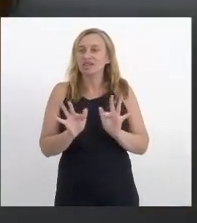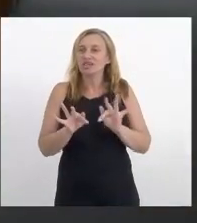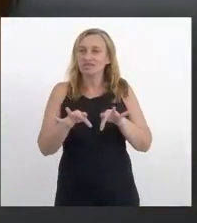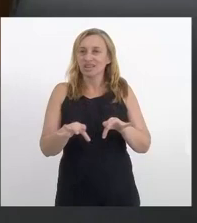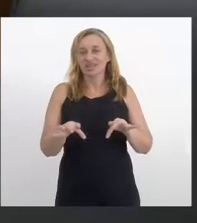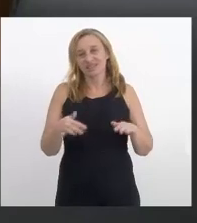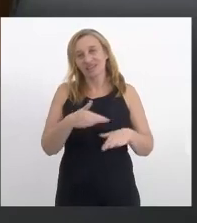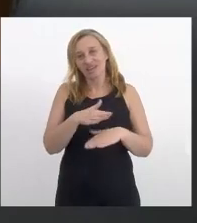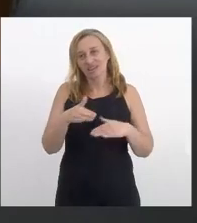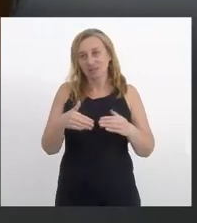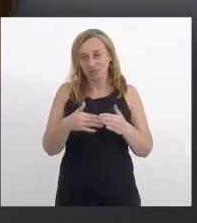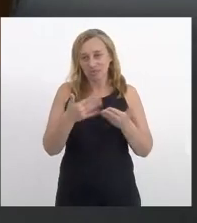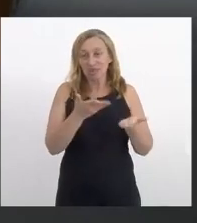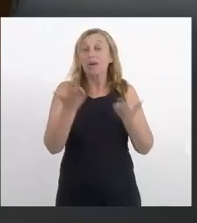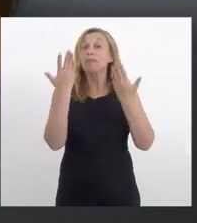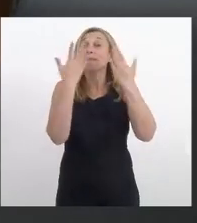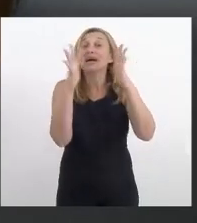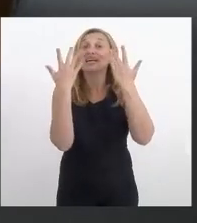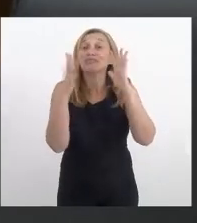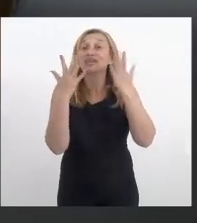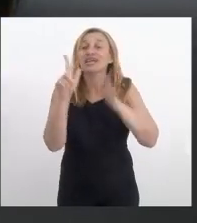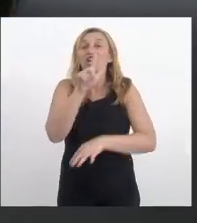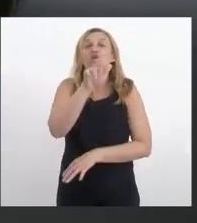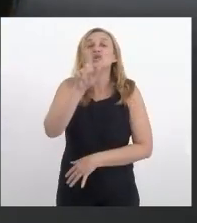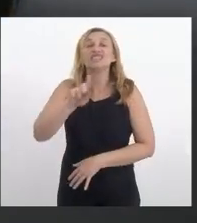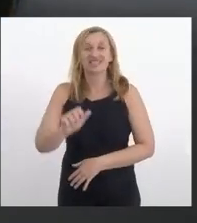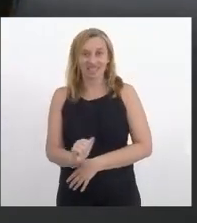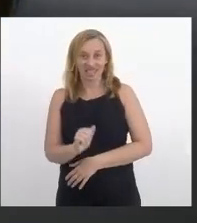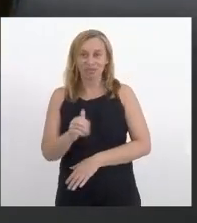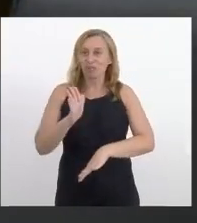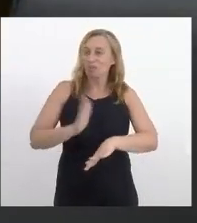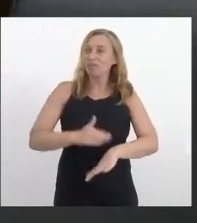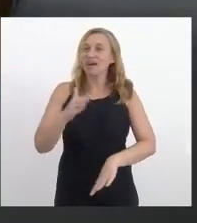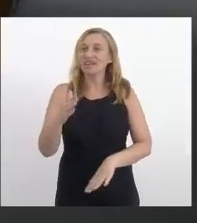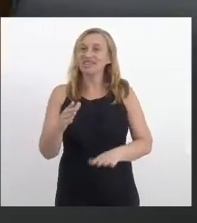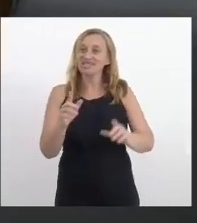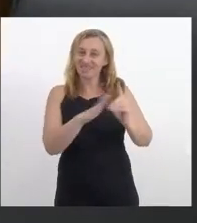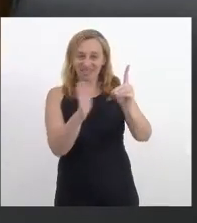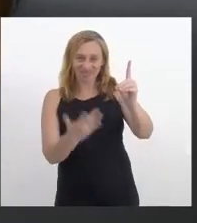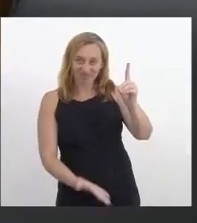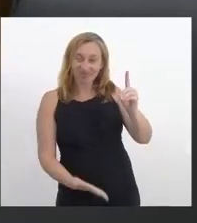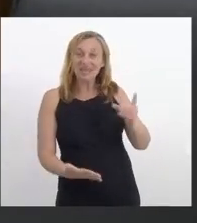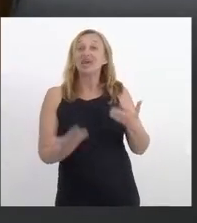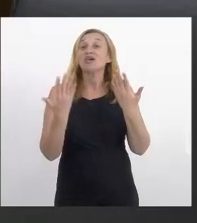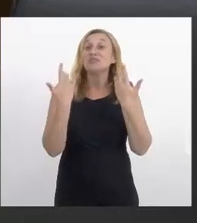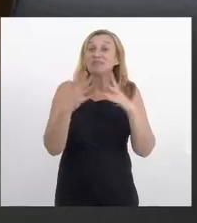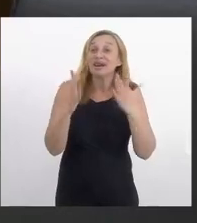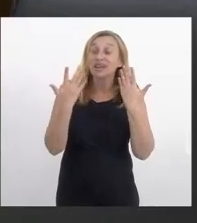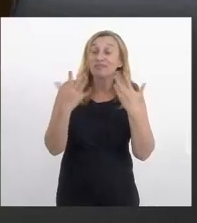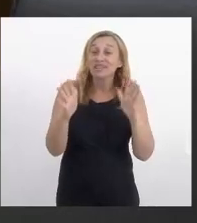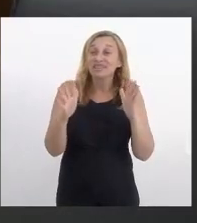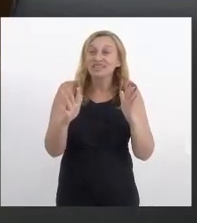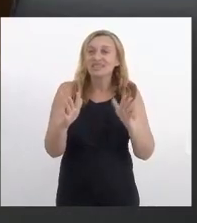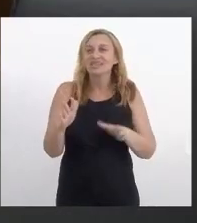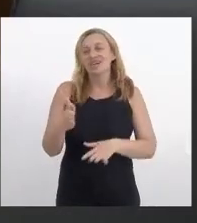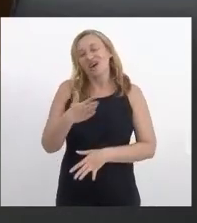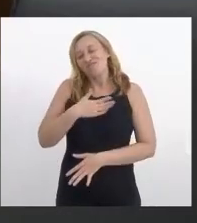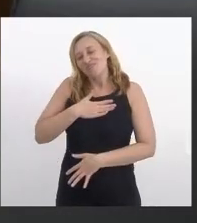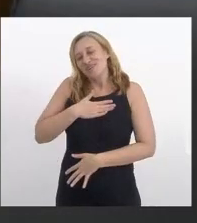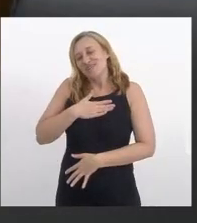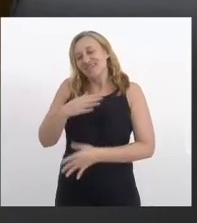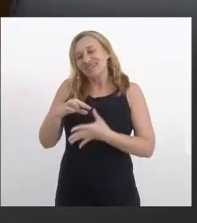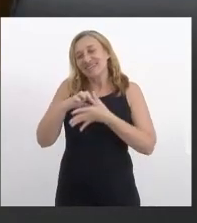e todos, parabenizando a Luzia por mais essa honraria, parabenizando ao meu